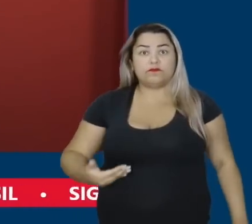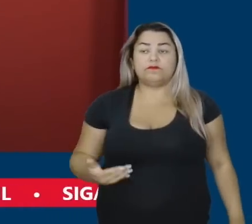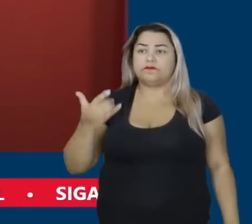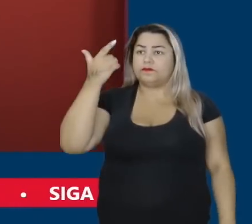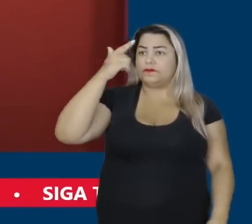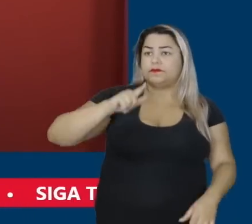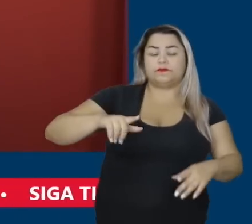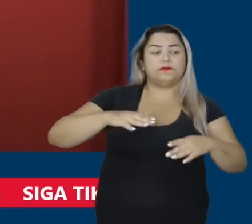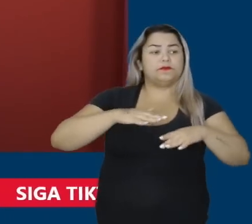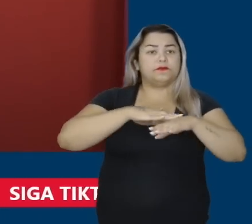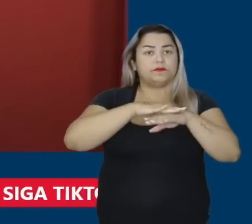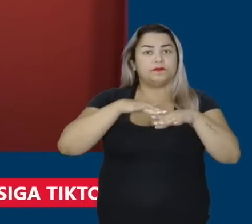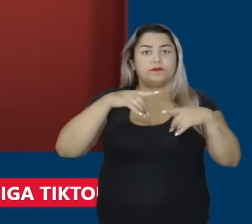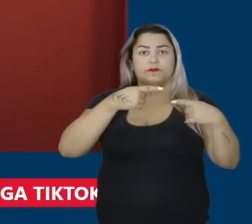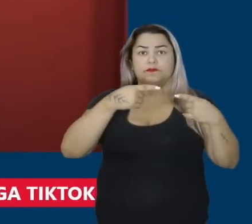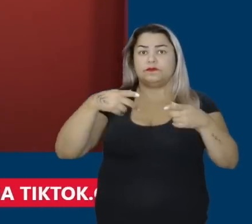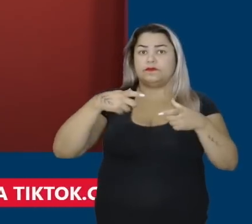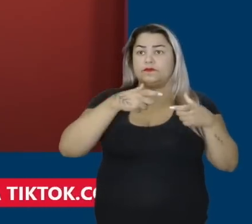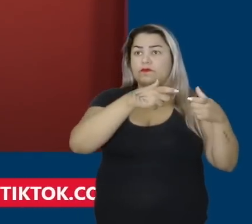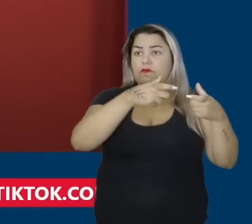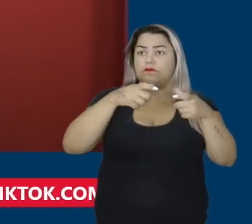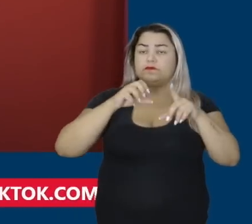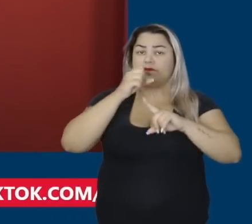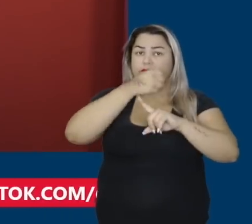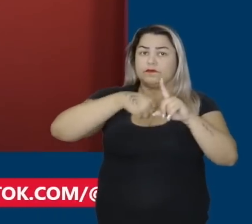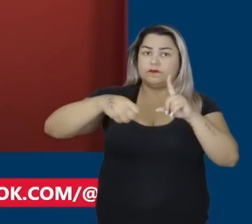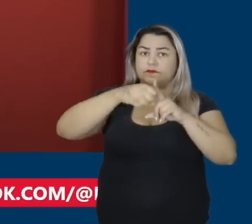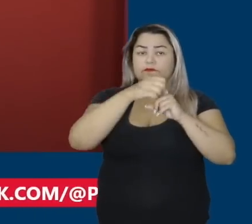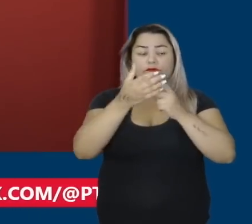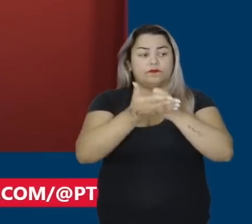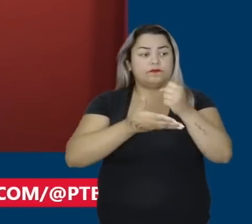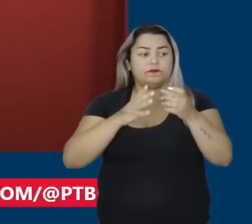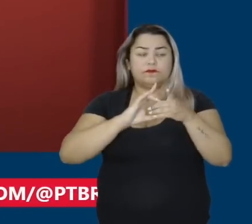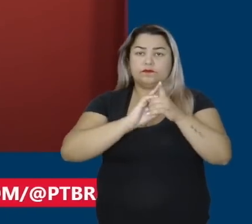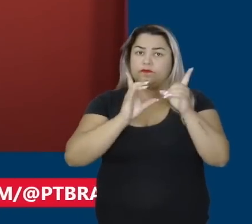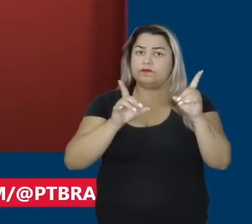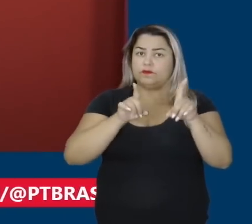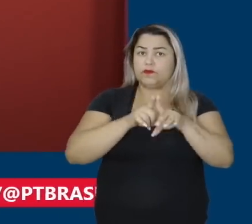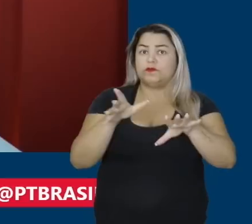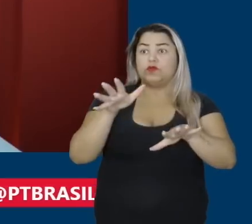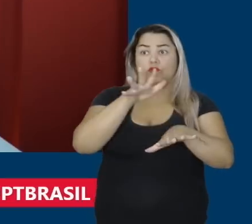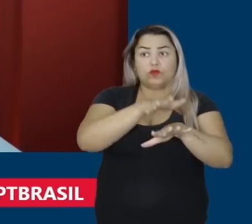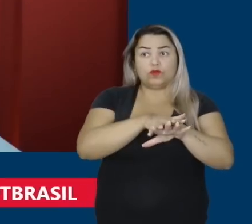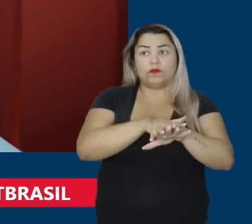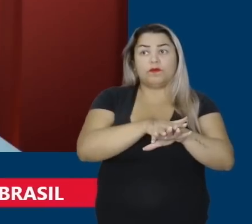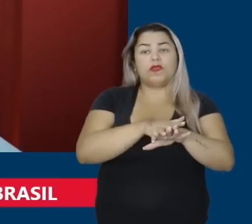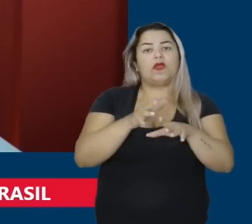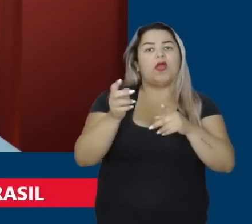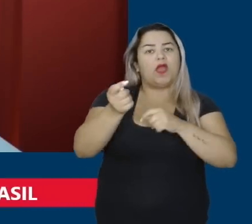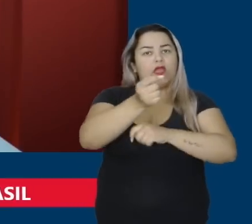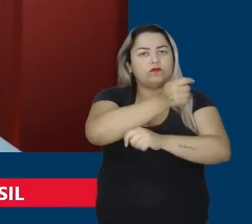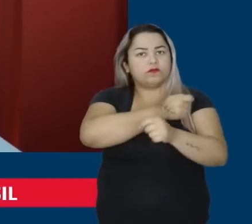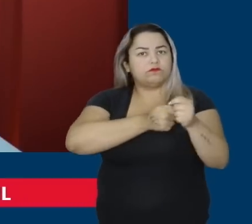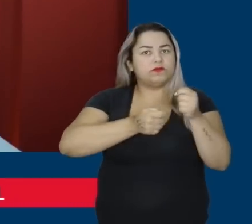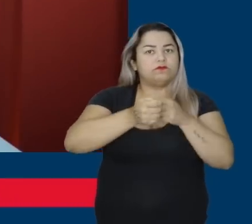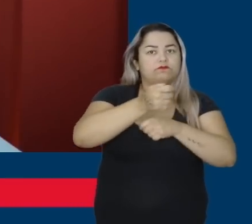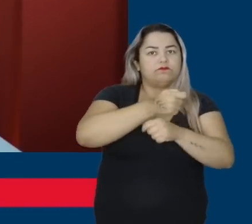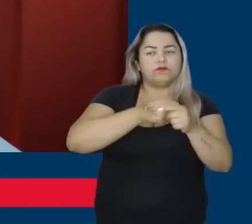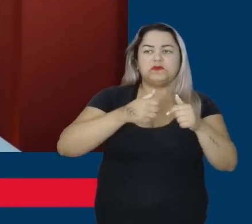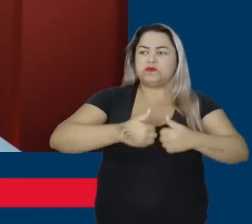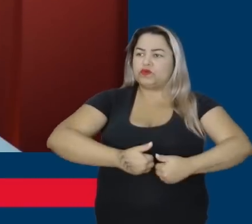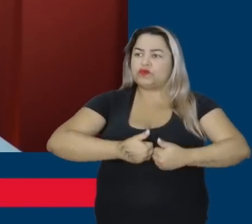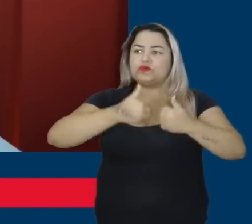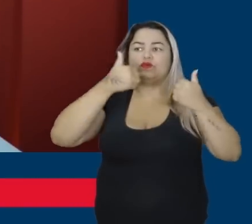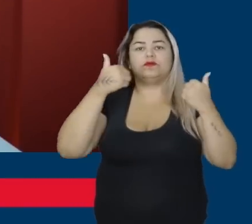diálogo com todos os setores da sociedade em bases democráticas, plurais e inclusivas. A economia apresenta